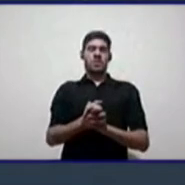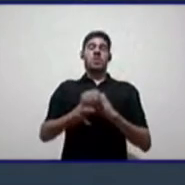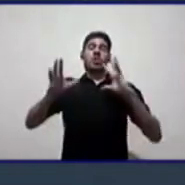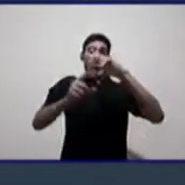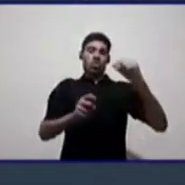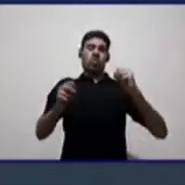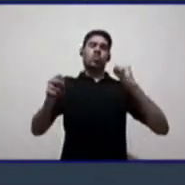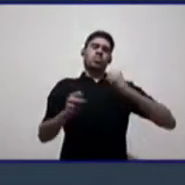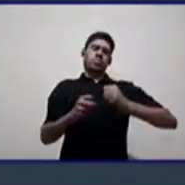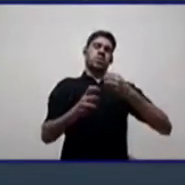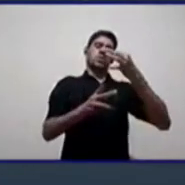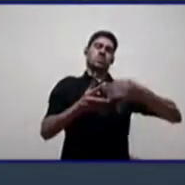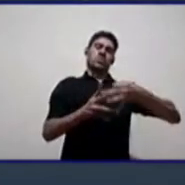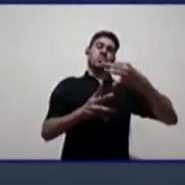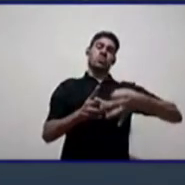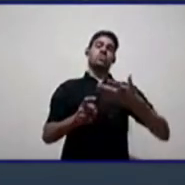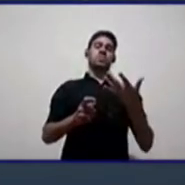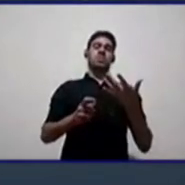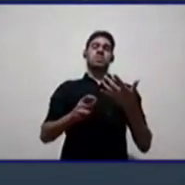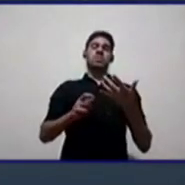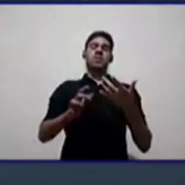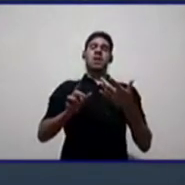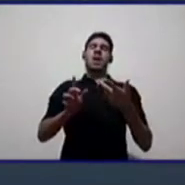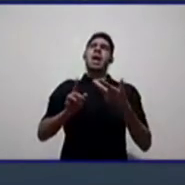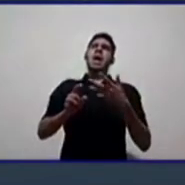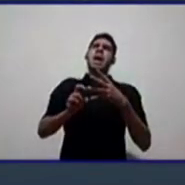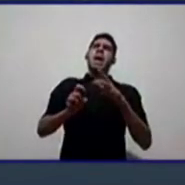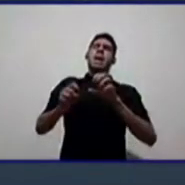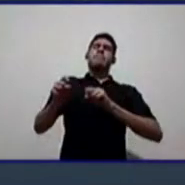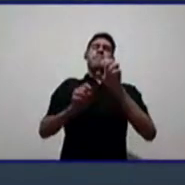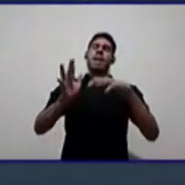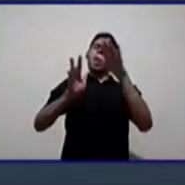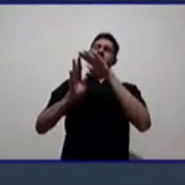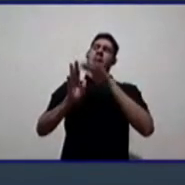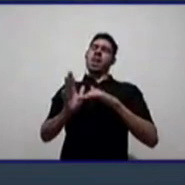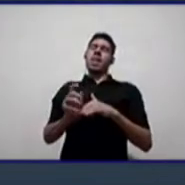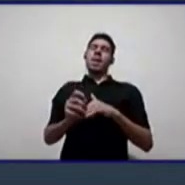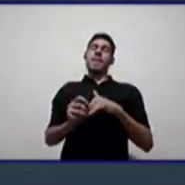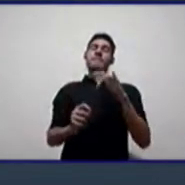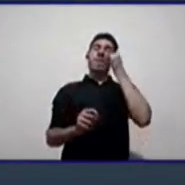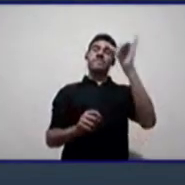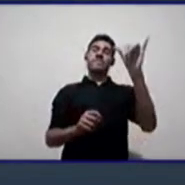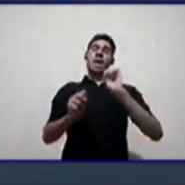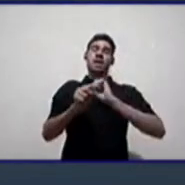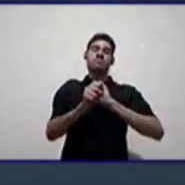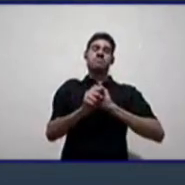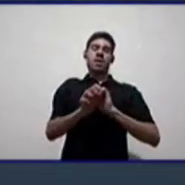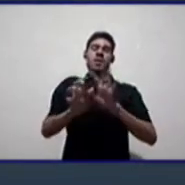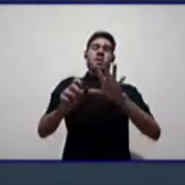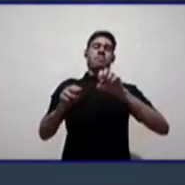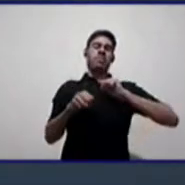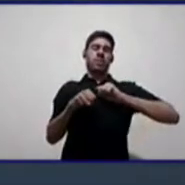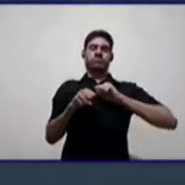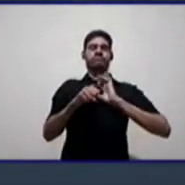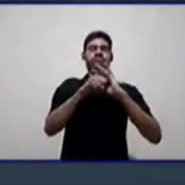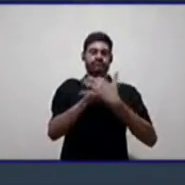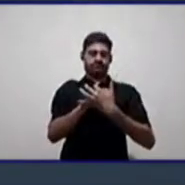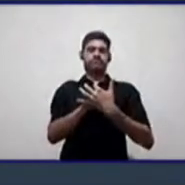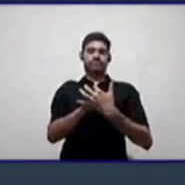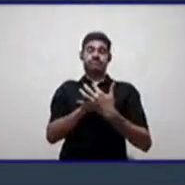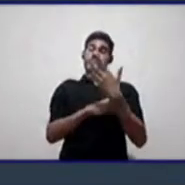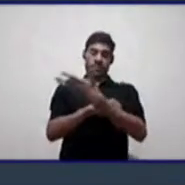Poder Judiciário a adoção de medidas sanitárias em prevenção ao contágio pelo coronavírus. Desse